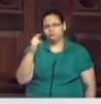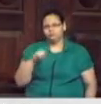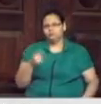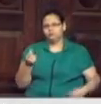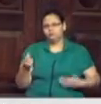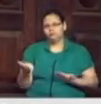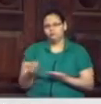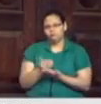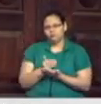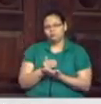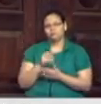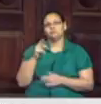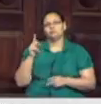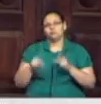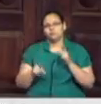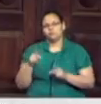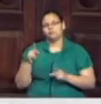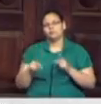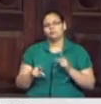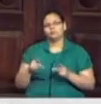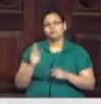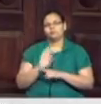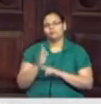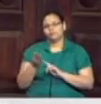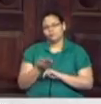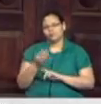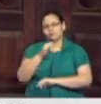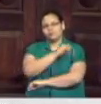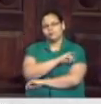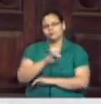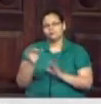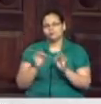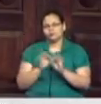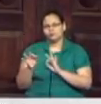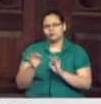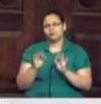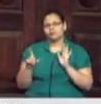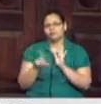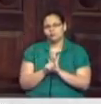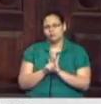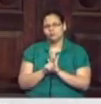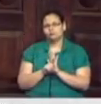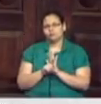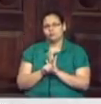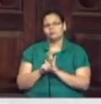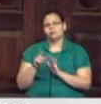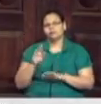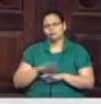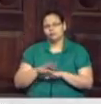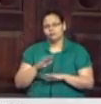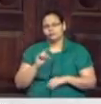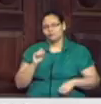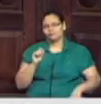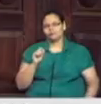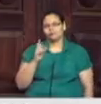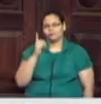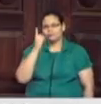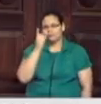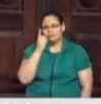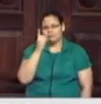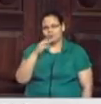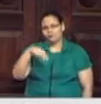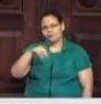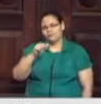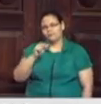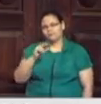Economia Popular Solidária no Rio de Janeiro. Eu tenho um projeto de lei que eu tenho a honra de ser coautor com a deputada Márcia Giovanni,